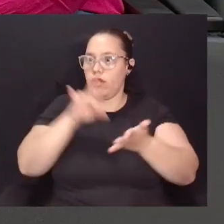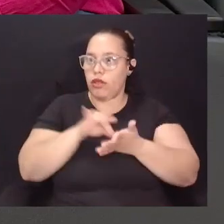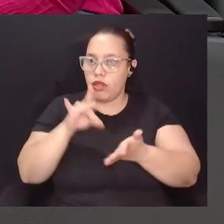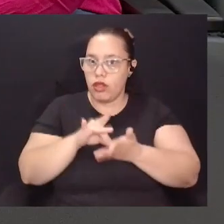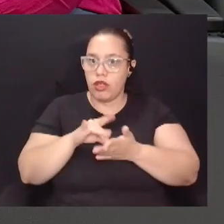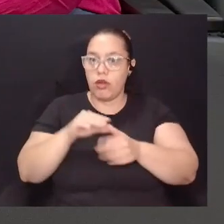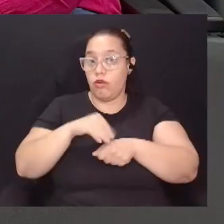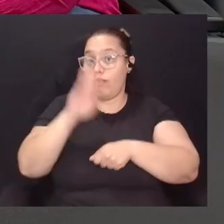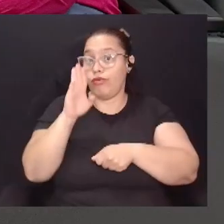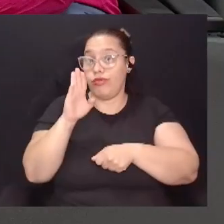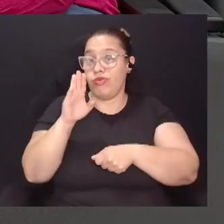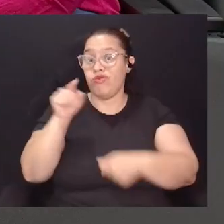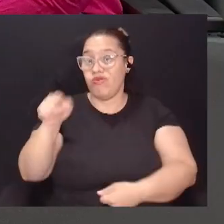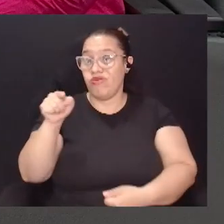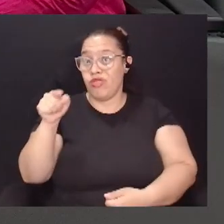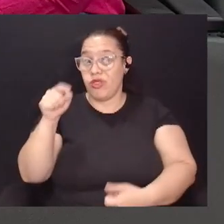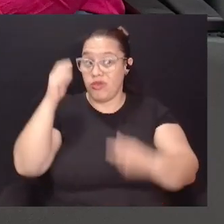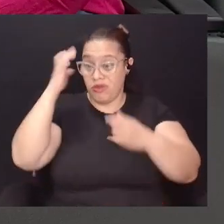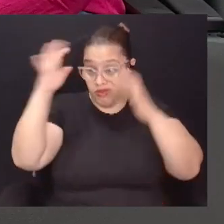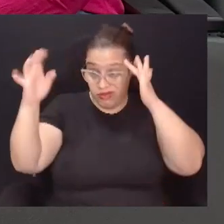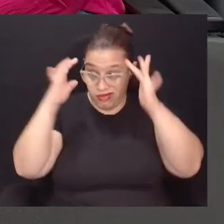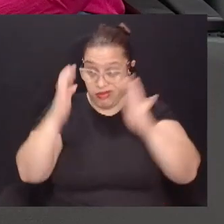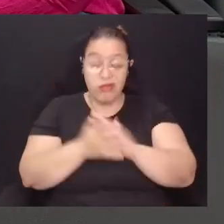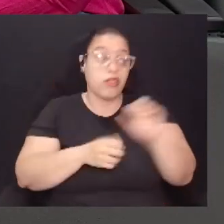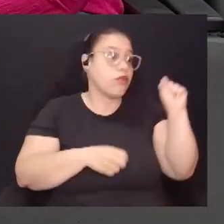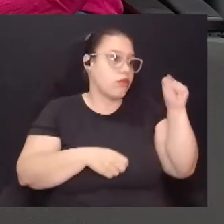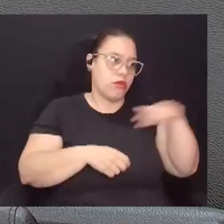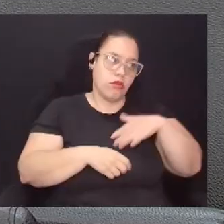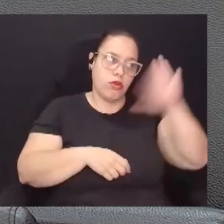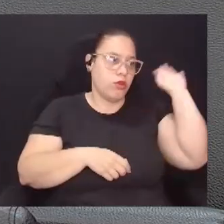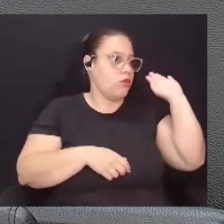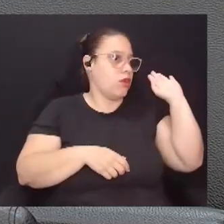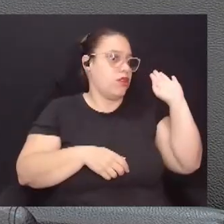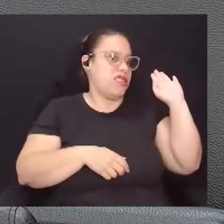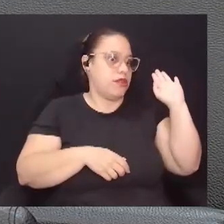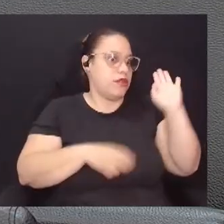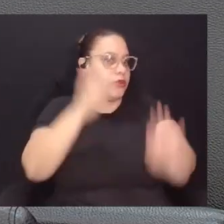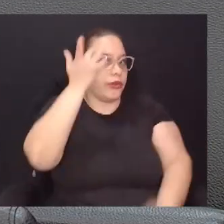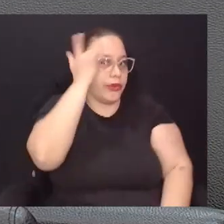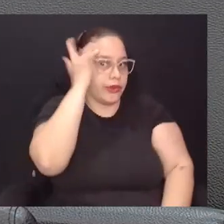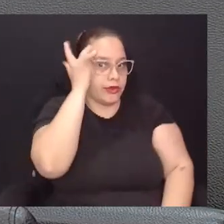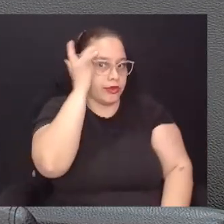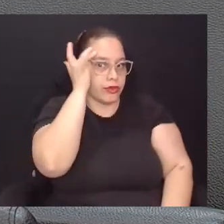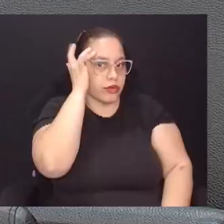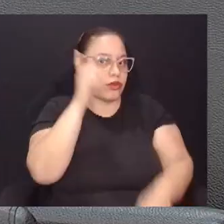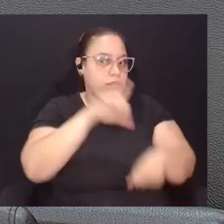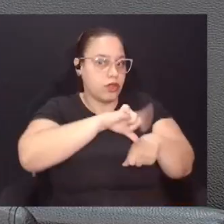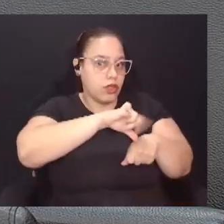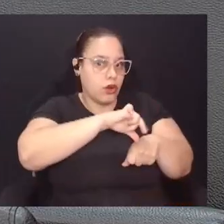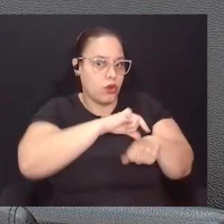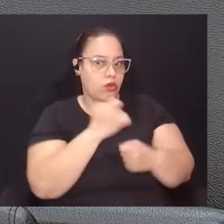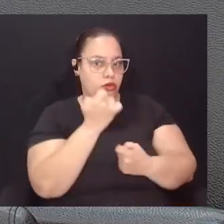mesmo, porque era muito mais daquilo que você estava imaginando, né? Sim, era muito mais coisa e a gente achou que fosse um